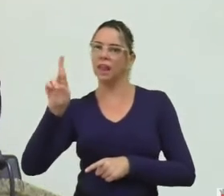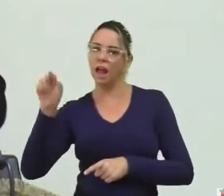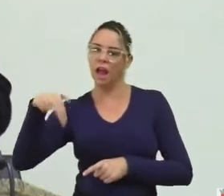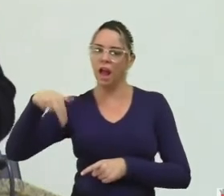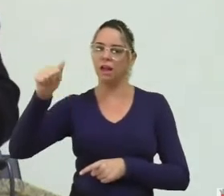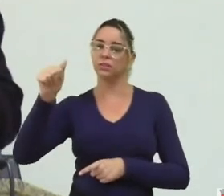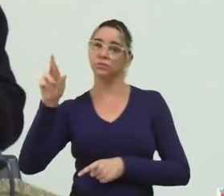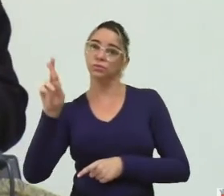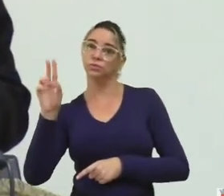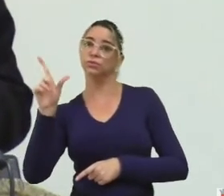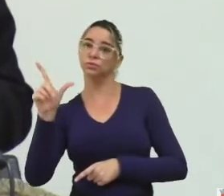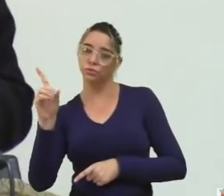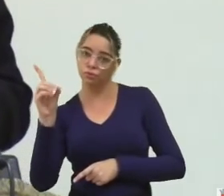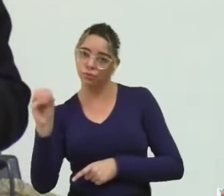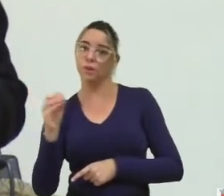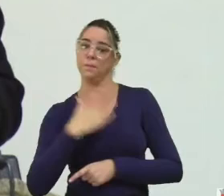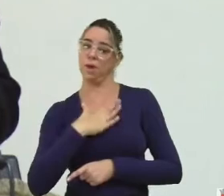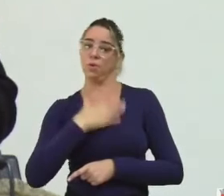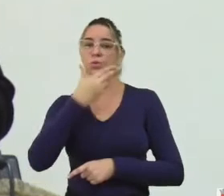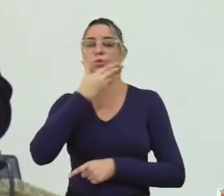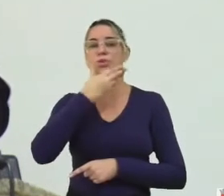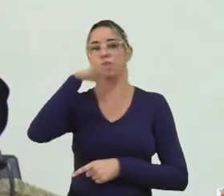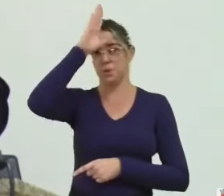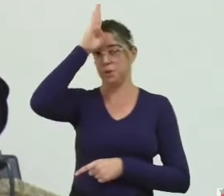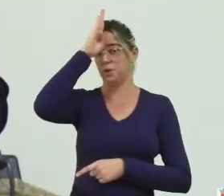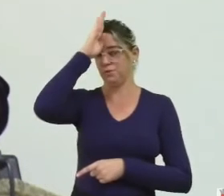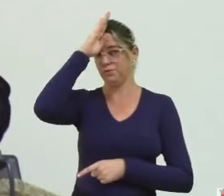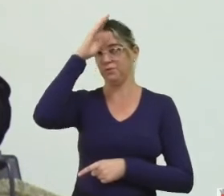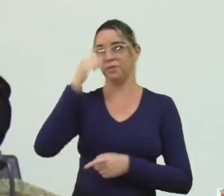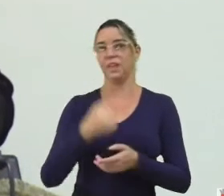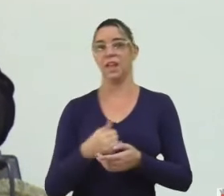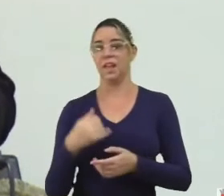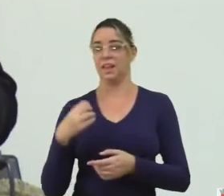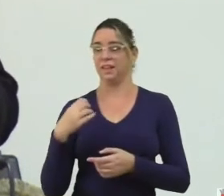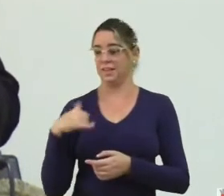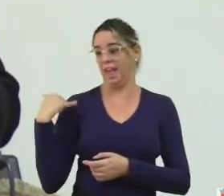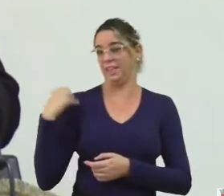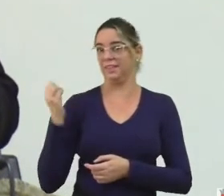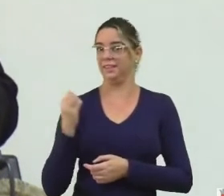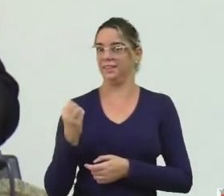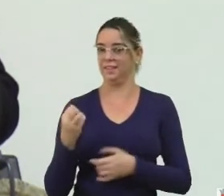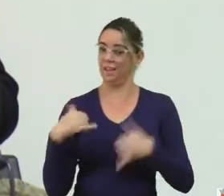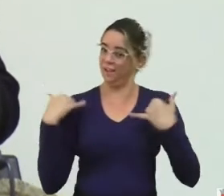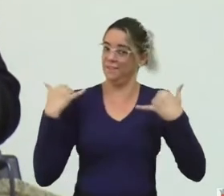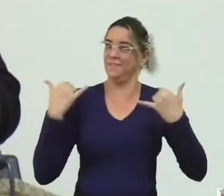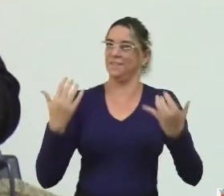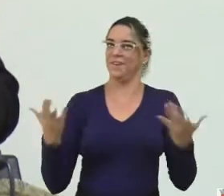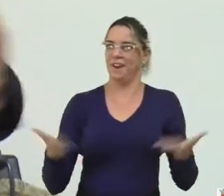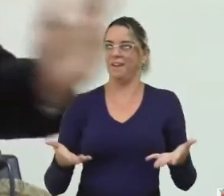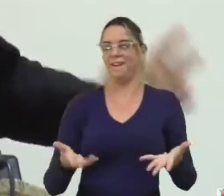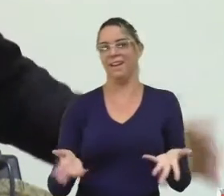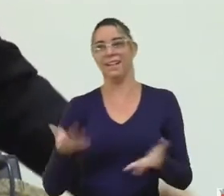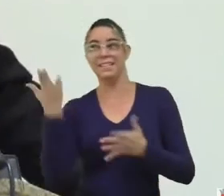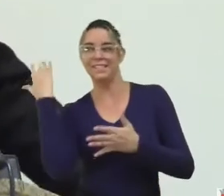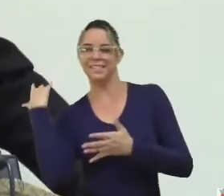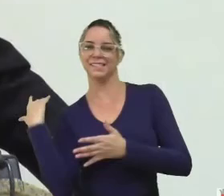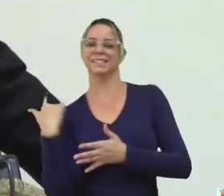meu sobrinho, que fizeram idade nova esses dias.